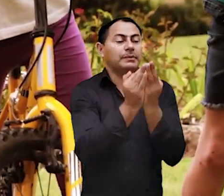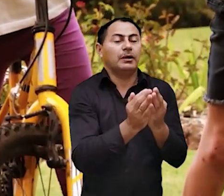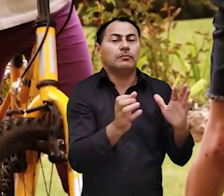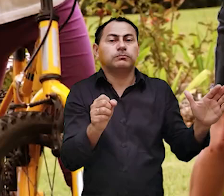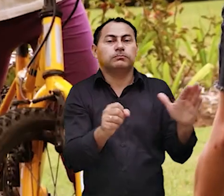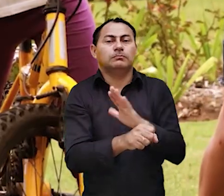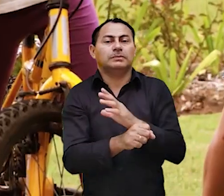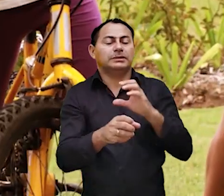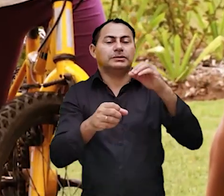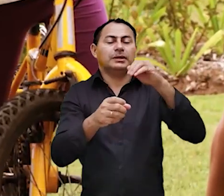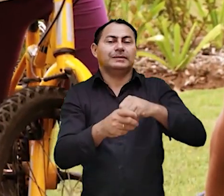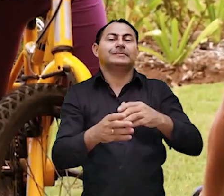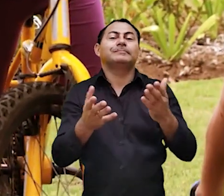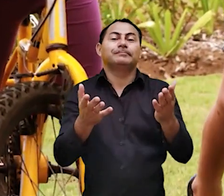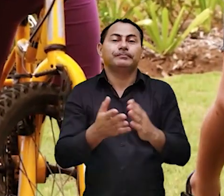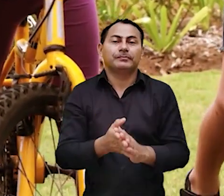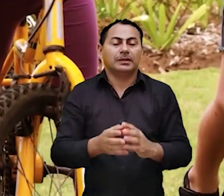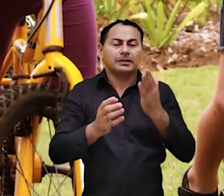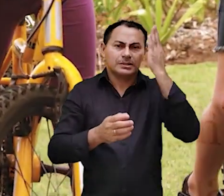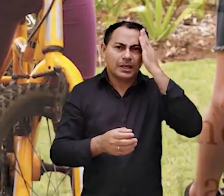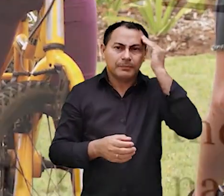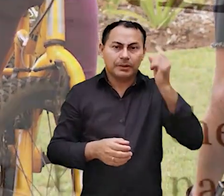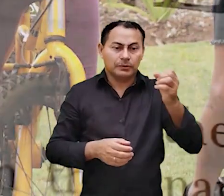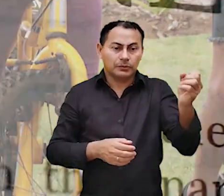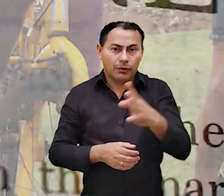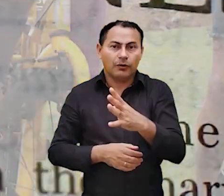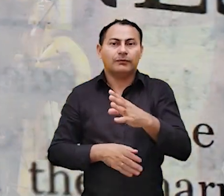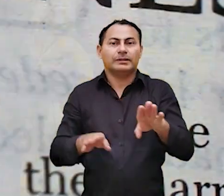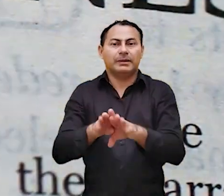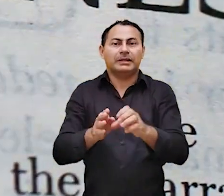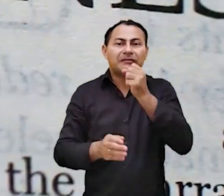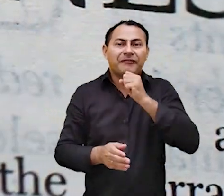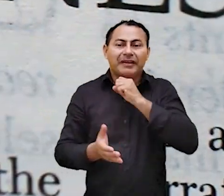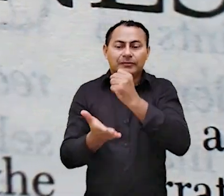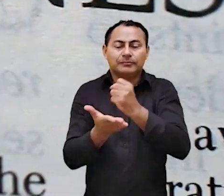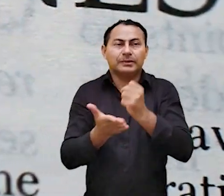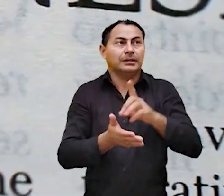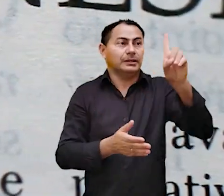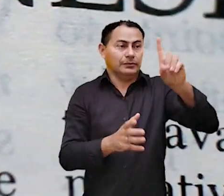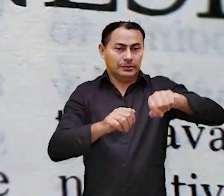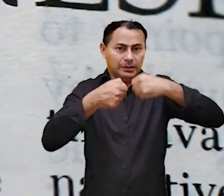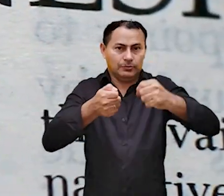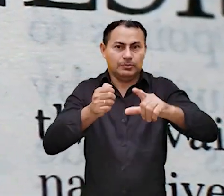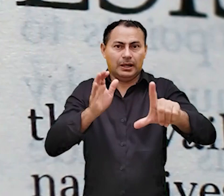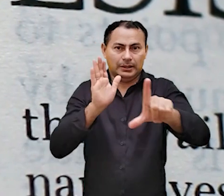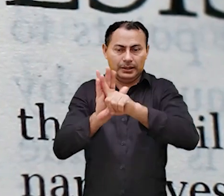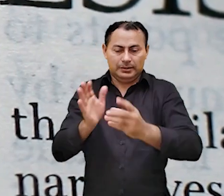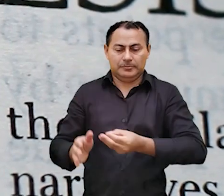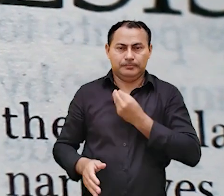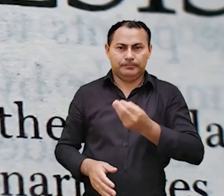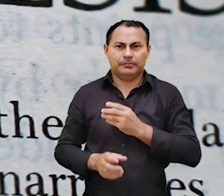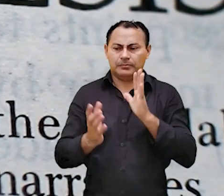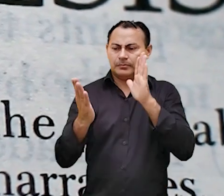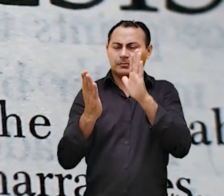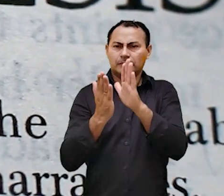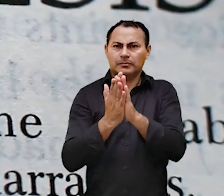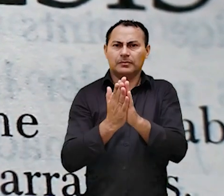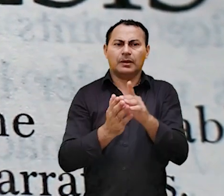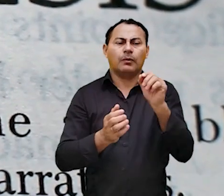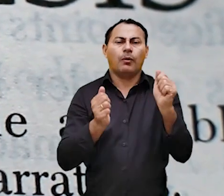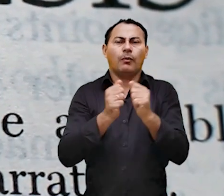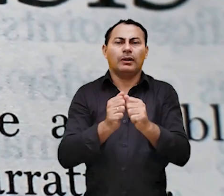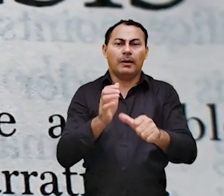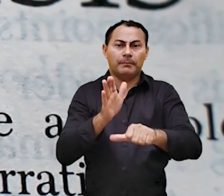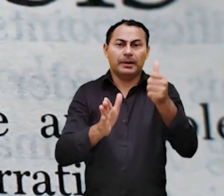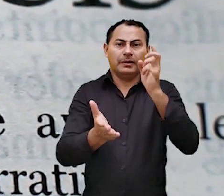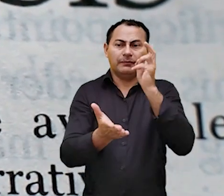sua aljava cheia deles. Descobrimos no Novo e no Velho Testamento que Deus instituiu a lei da vida.